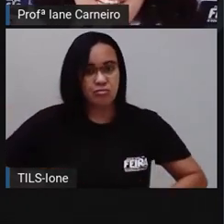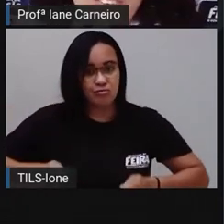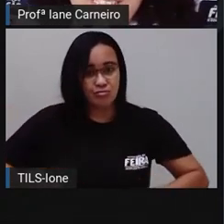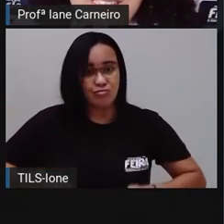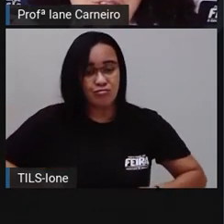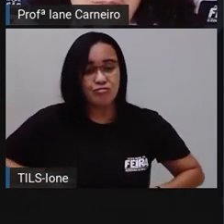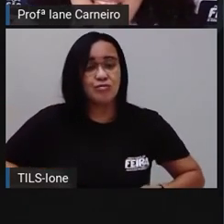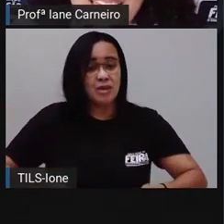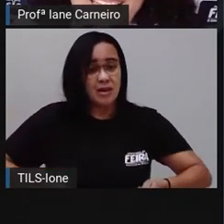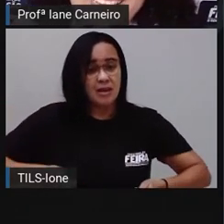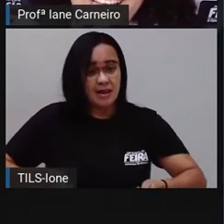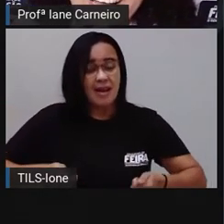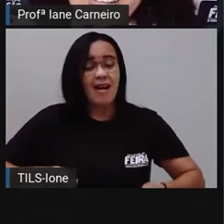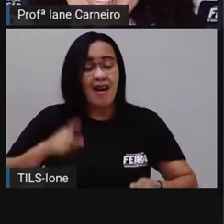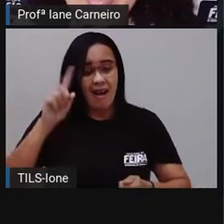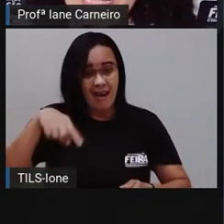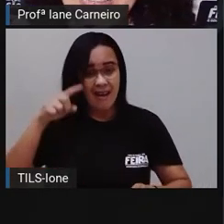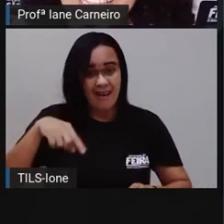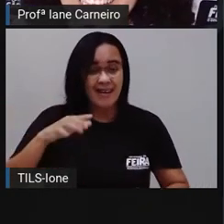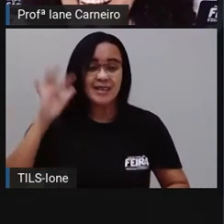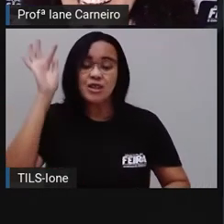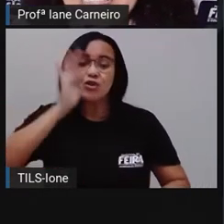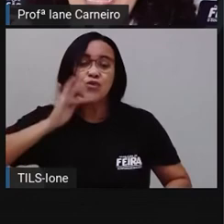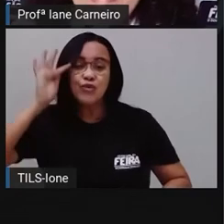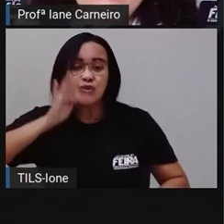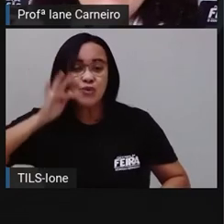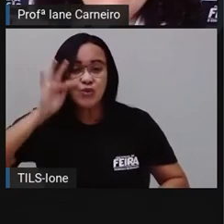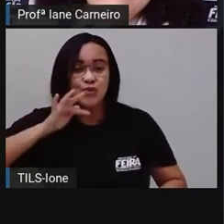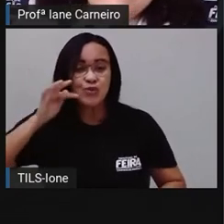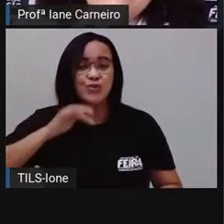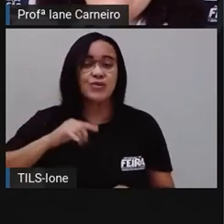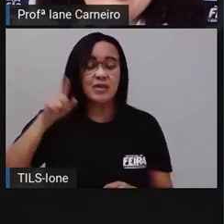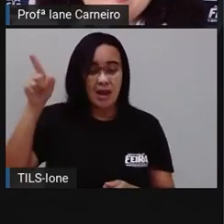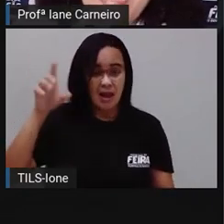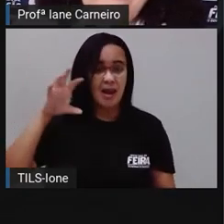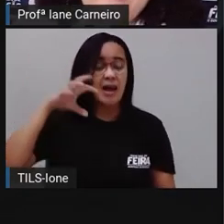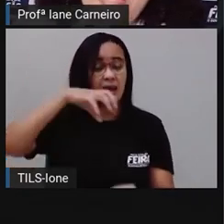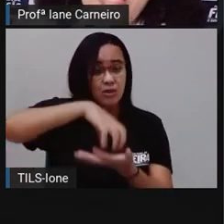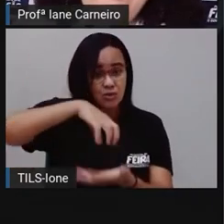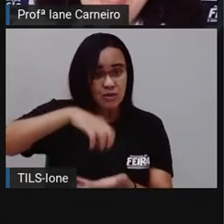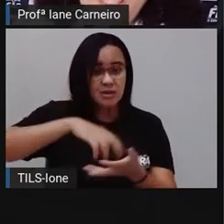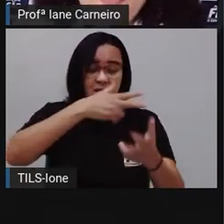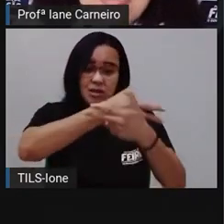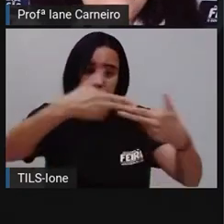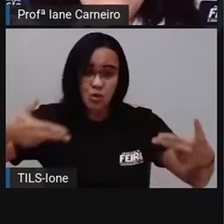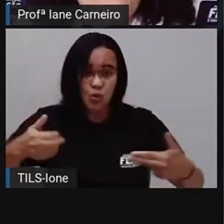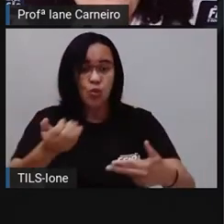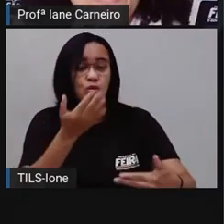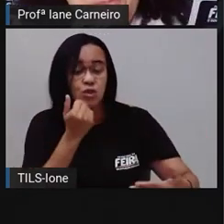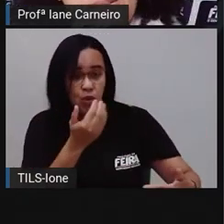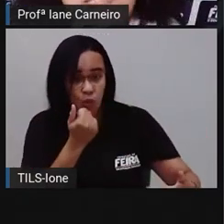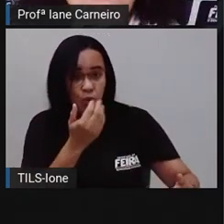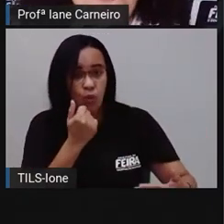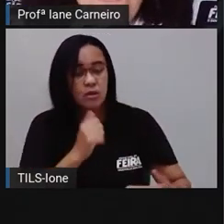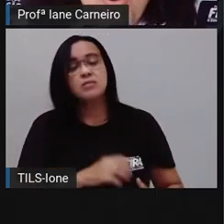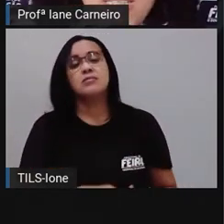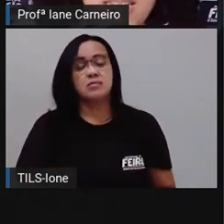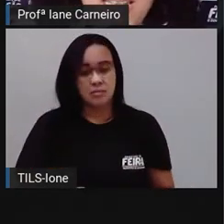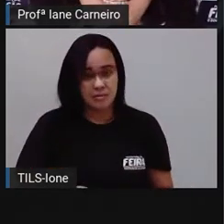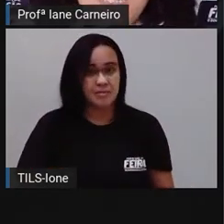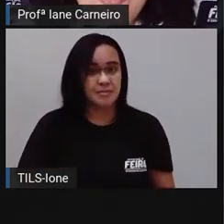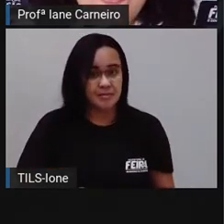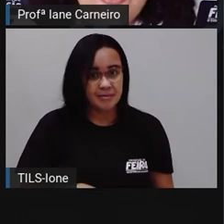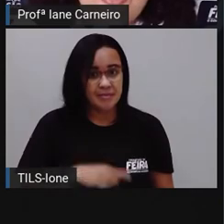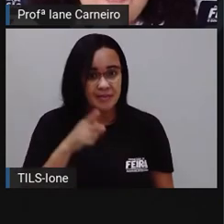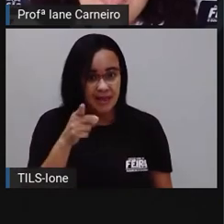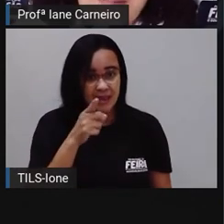viram? E ele é conhecido como Eita, do Tatatá, tá? Então, ele é bem reconhecido por esse bom humor